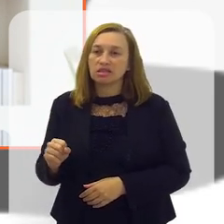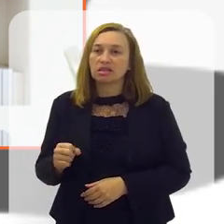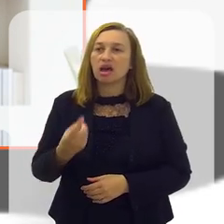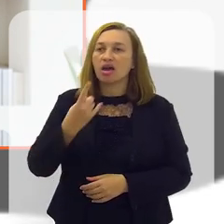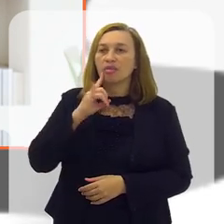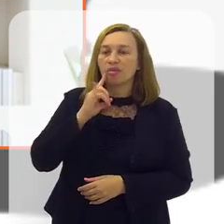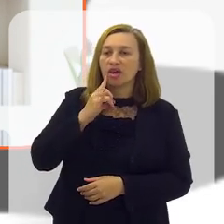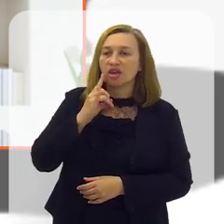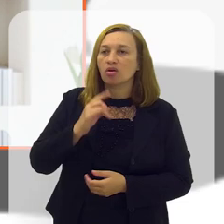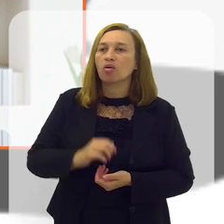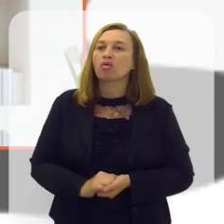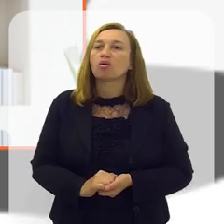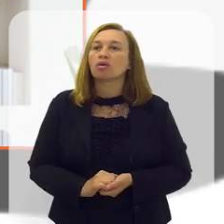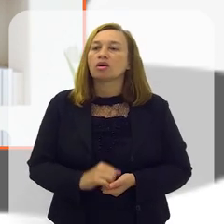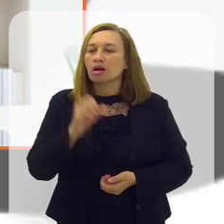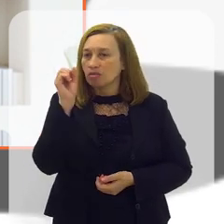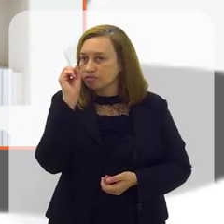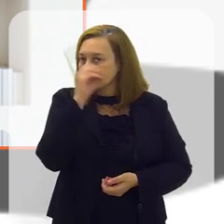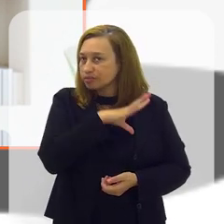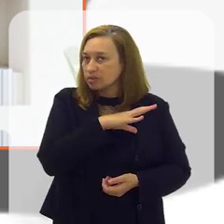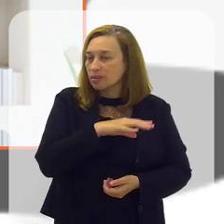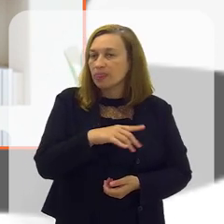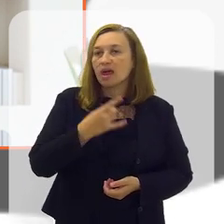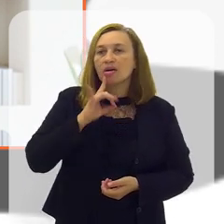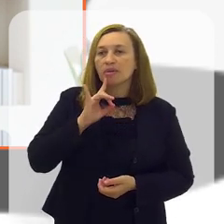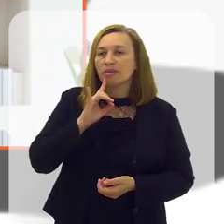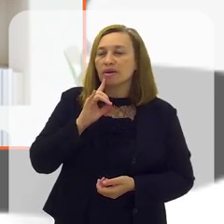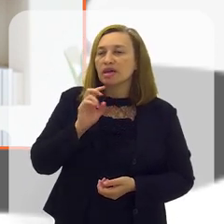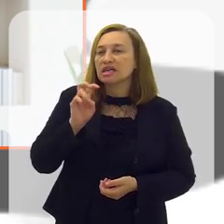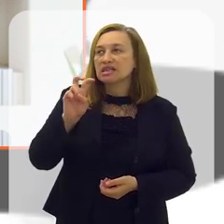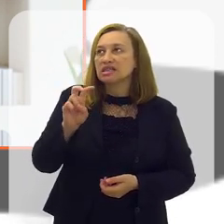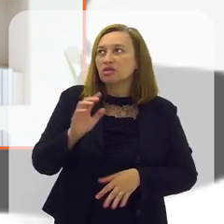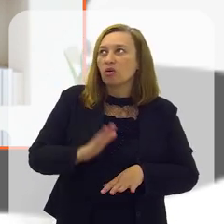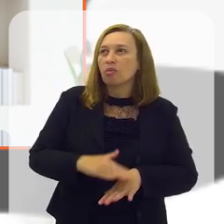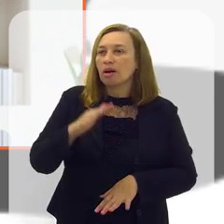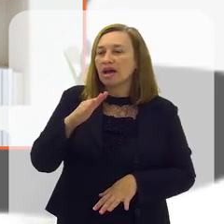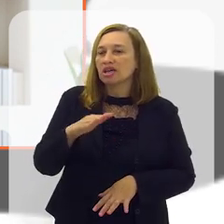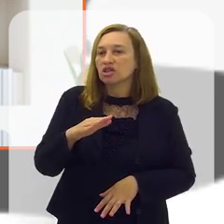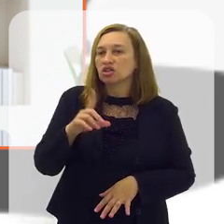ela classifica como bebedor, abusivo aquela pessoa que bebe